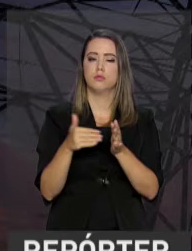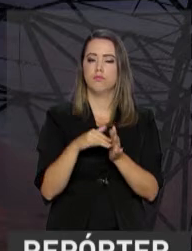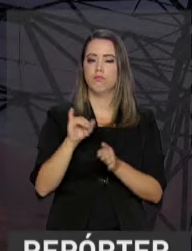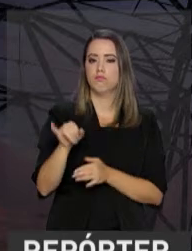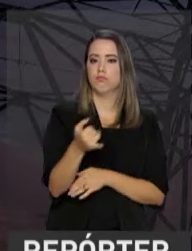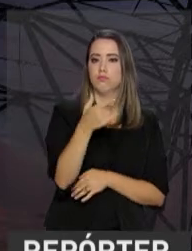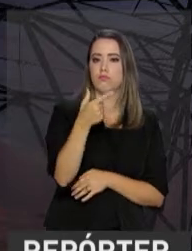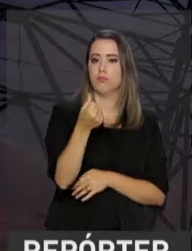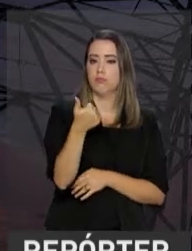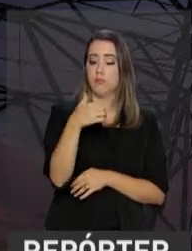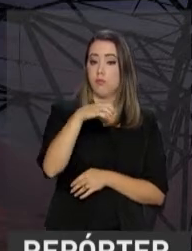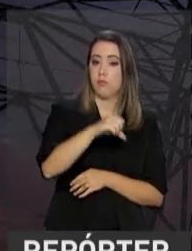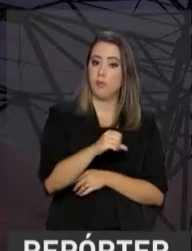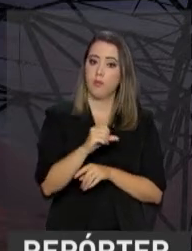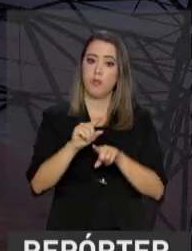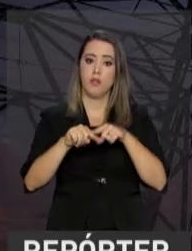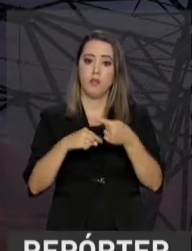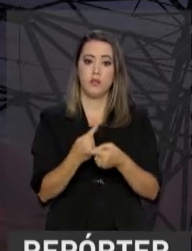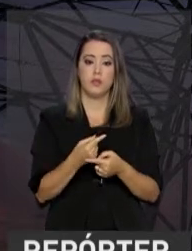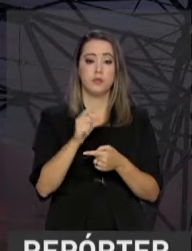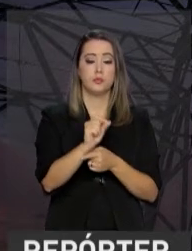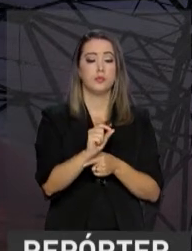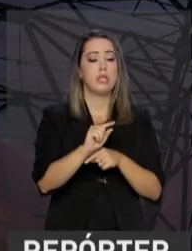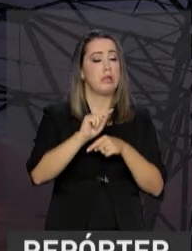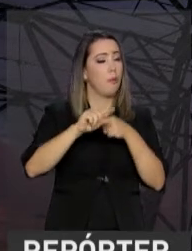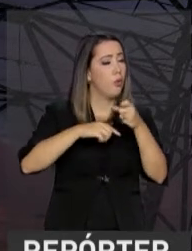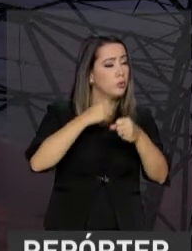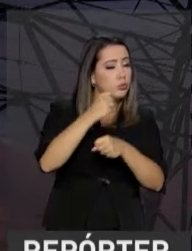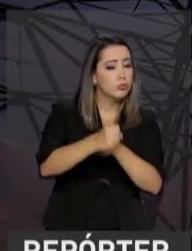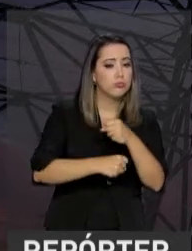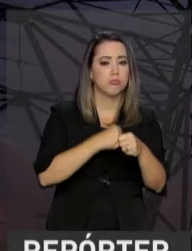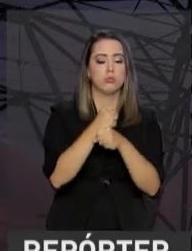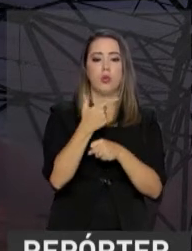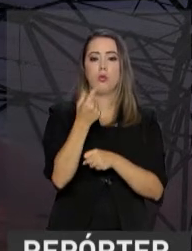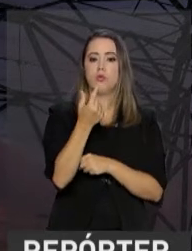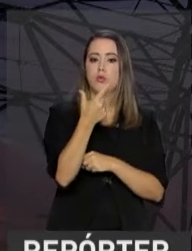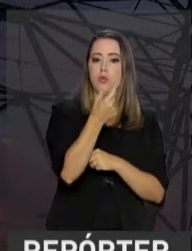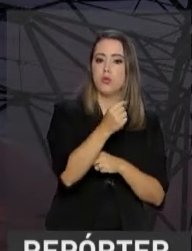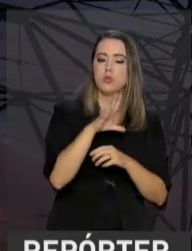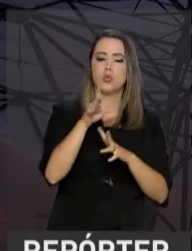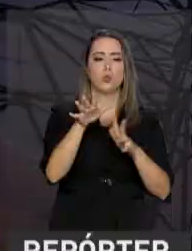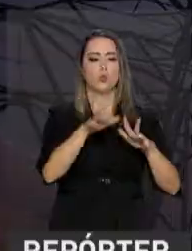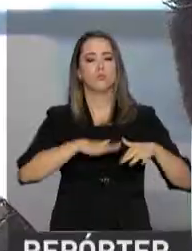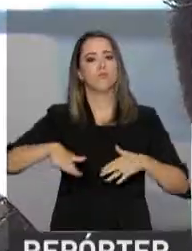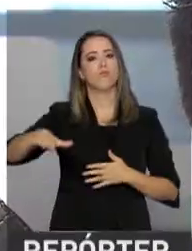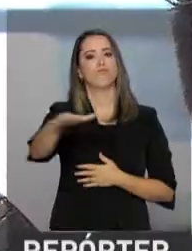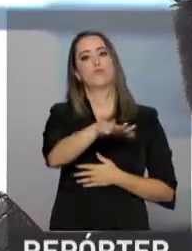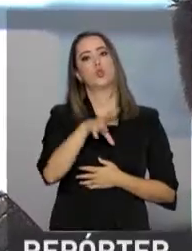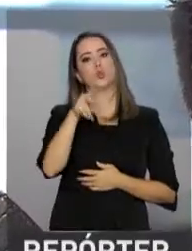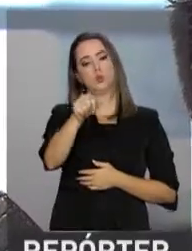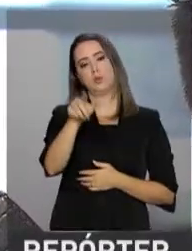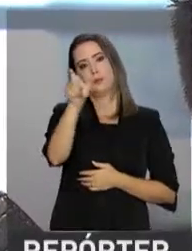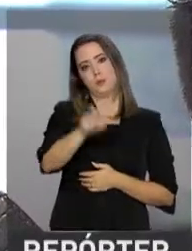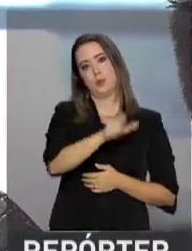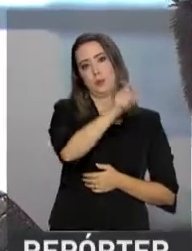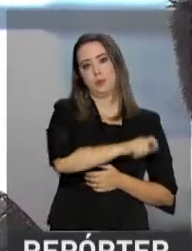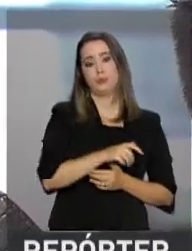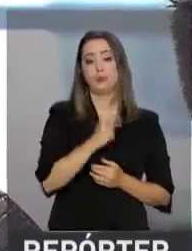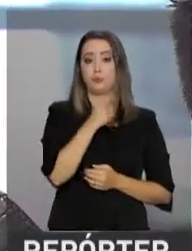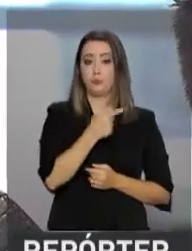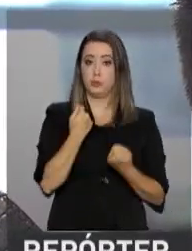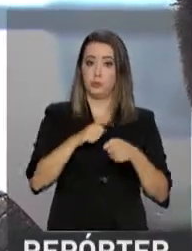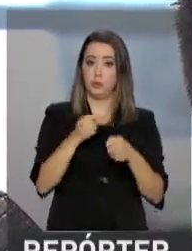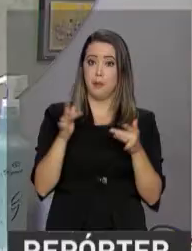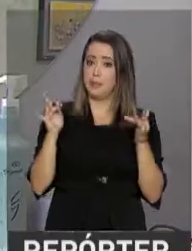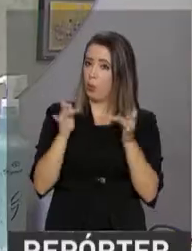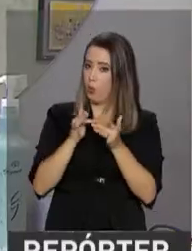2019 e em janeiro de 2020 a tarifa já vai estar disponível para toda a população o consumidor deve pedir a adesão à nova